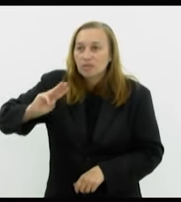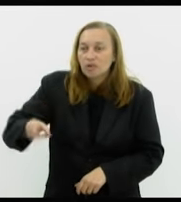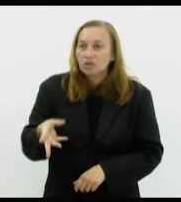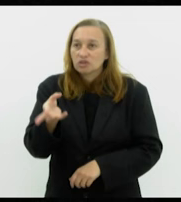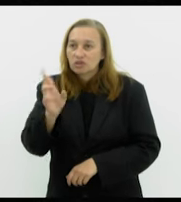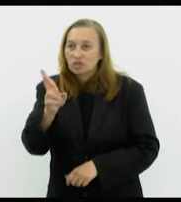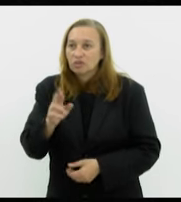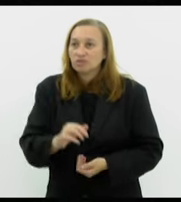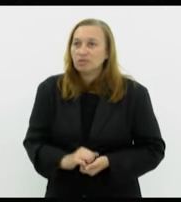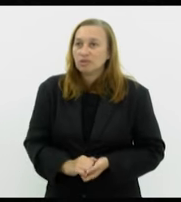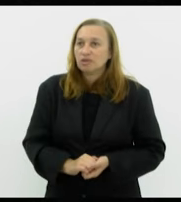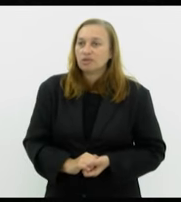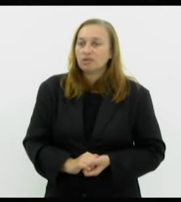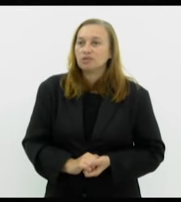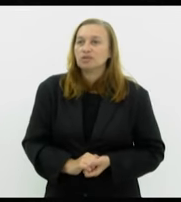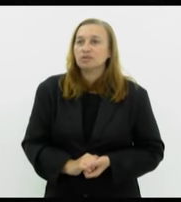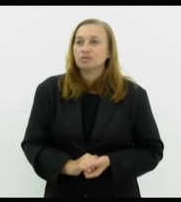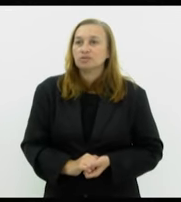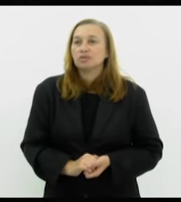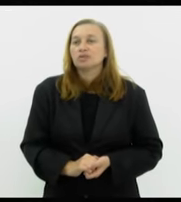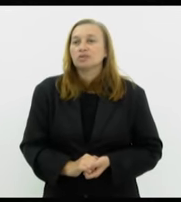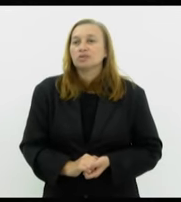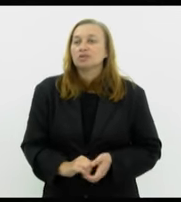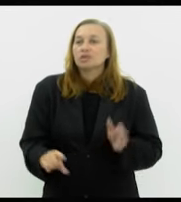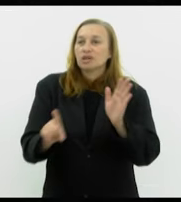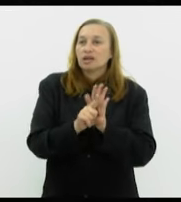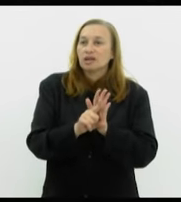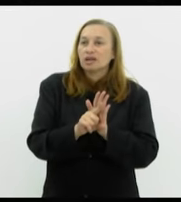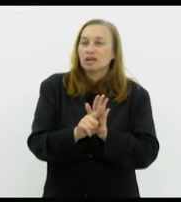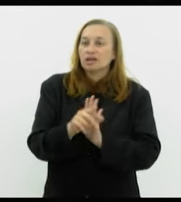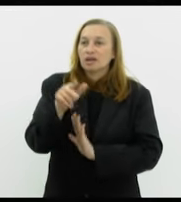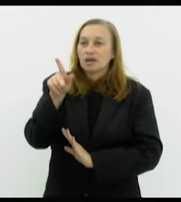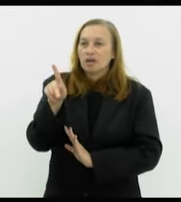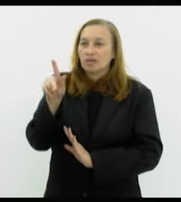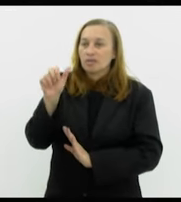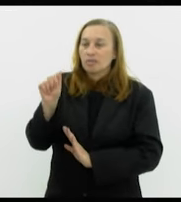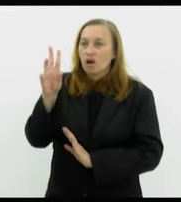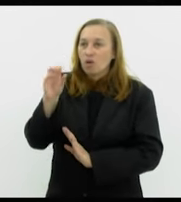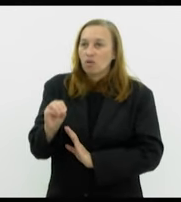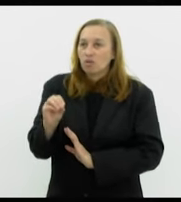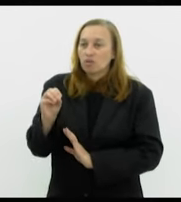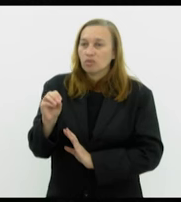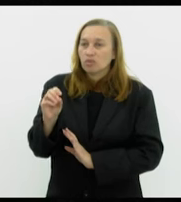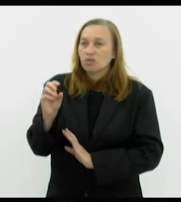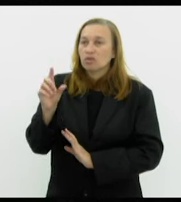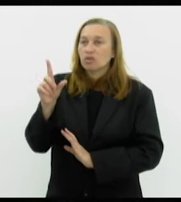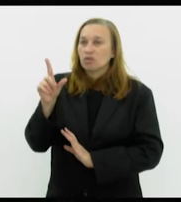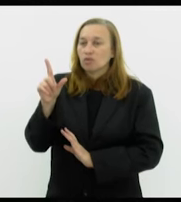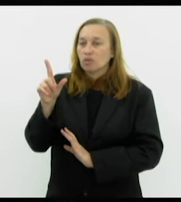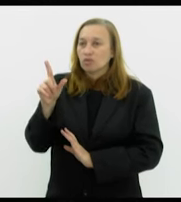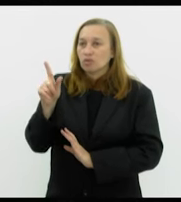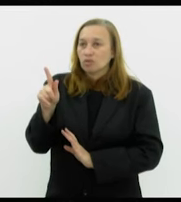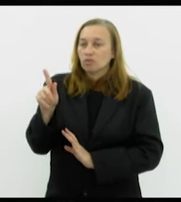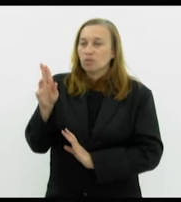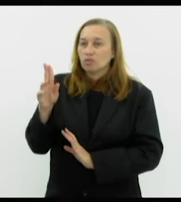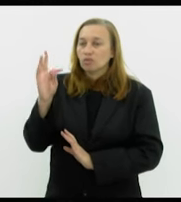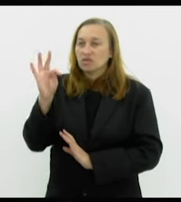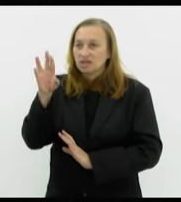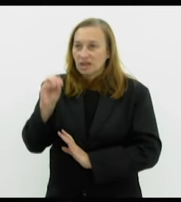reais através da Lei Paulo Gustavo para investir no Estado.